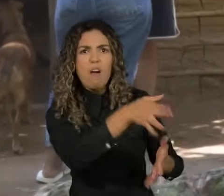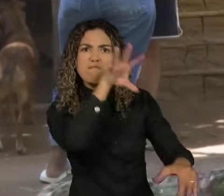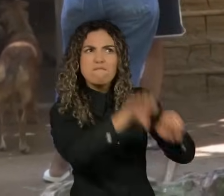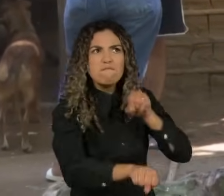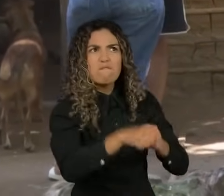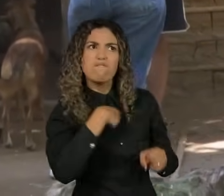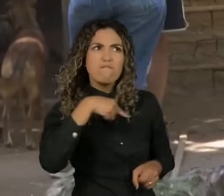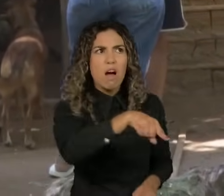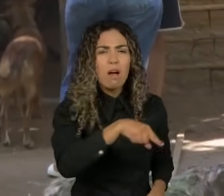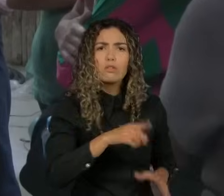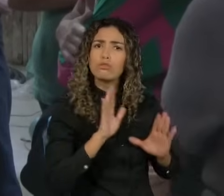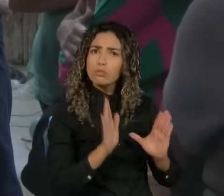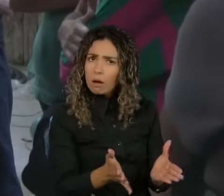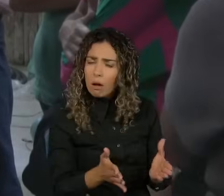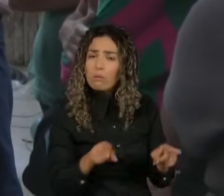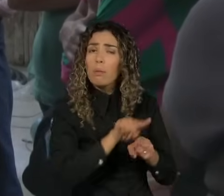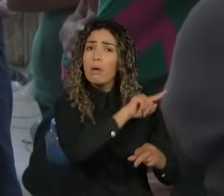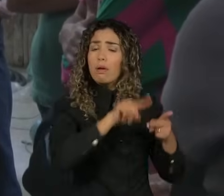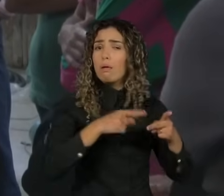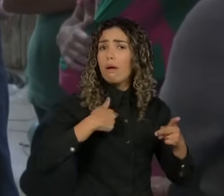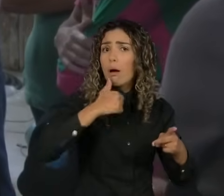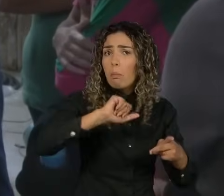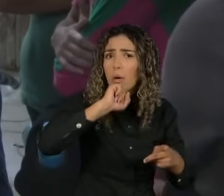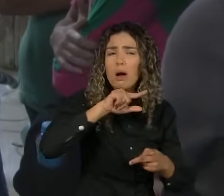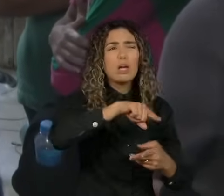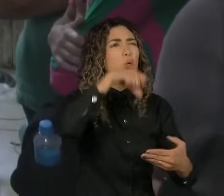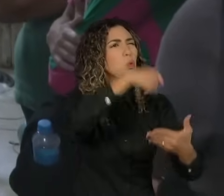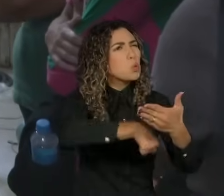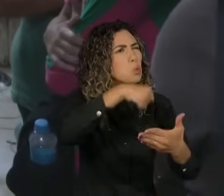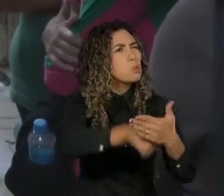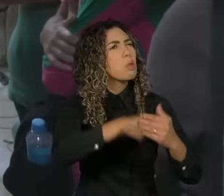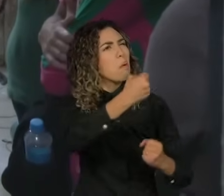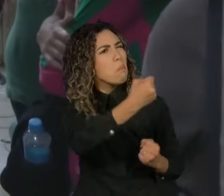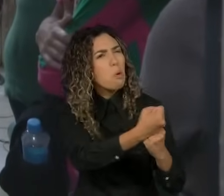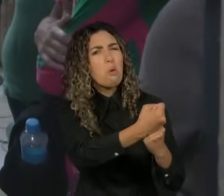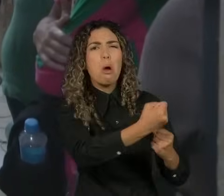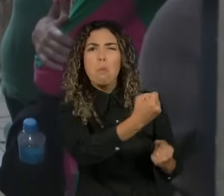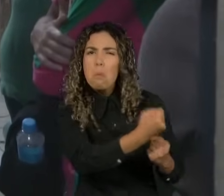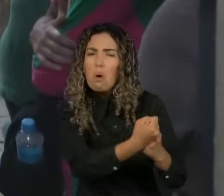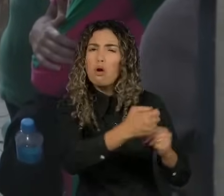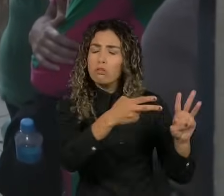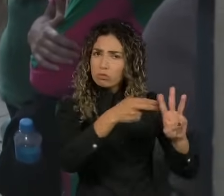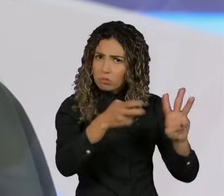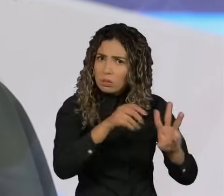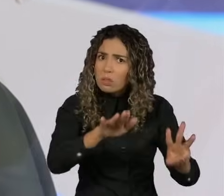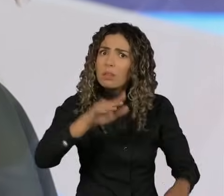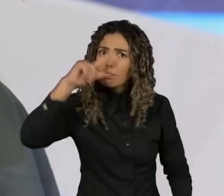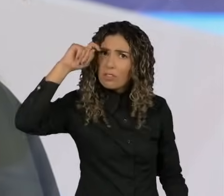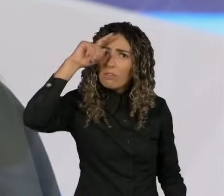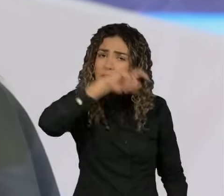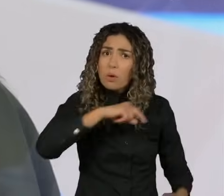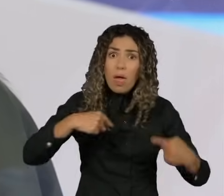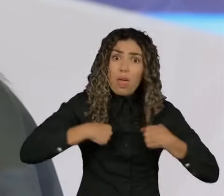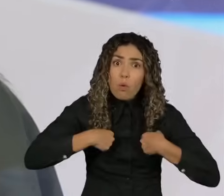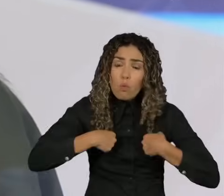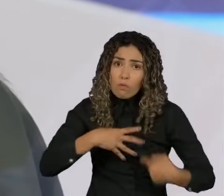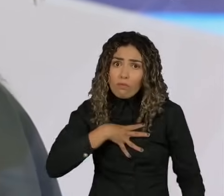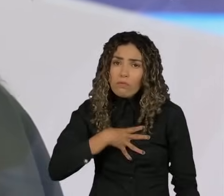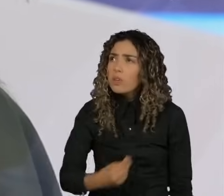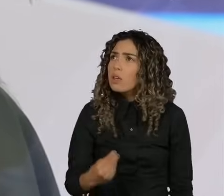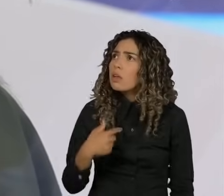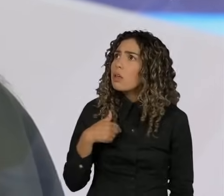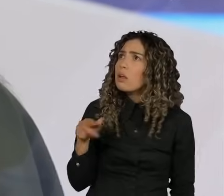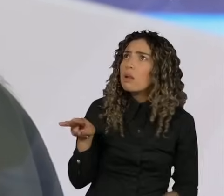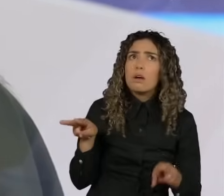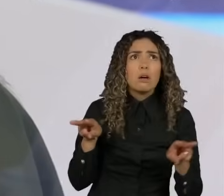doou a vida dela inteira na luta dos povos indígenas. Muitas vezes isso foi muito difícil para mim como filha mesmo e